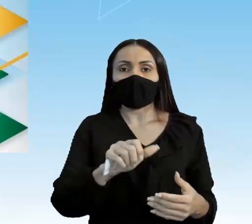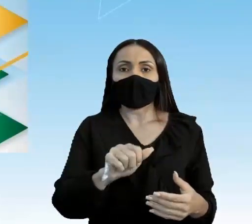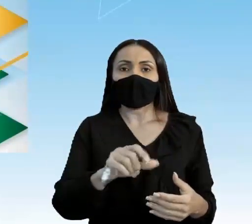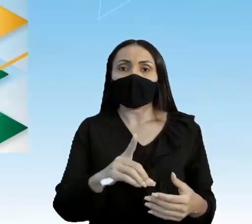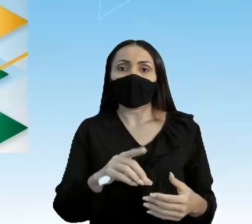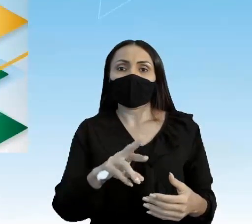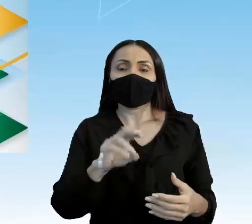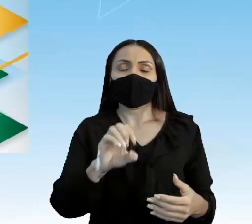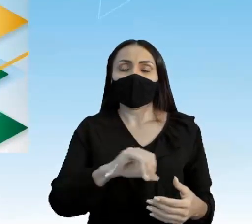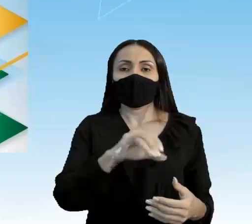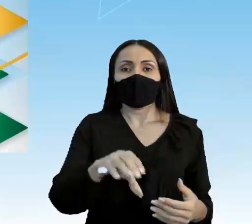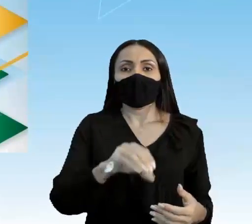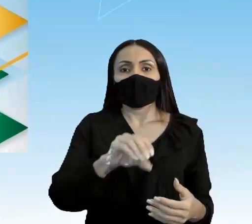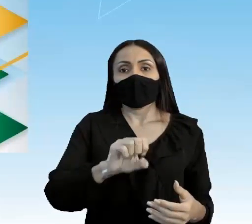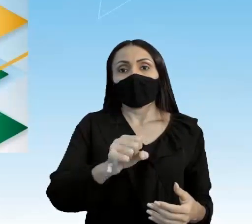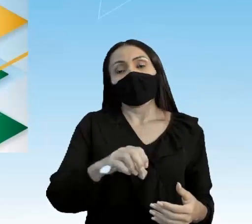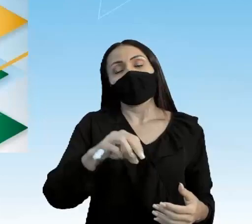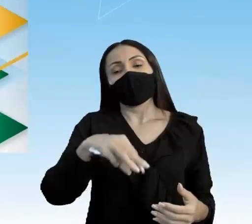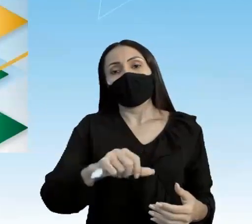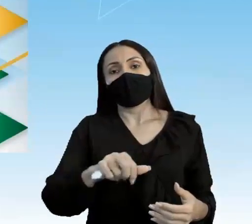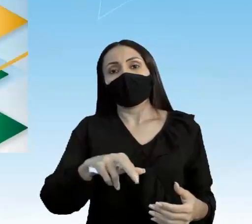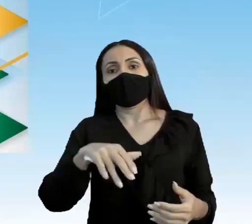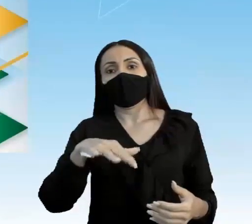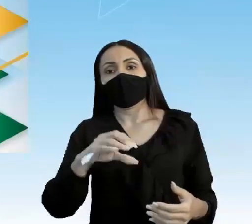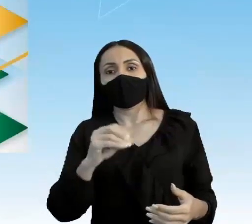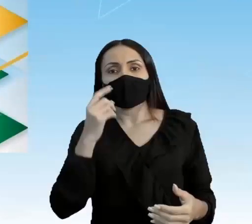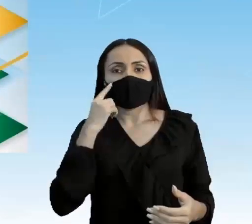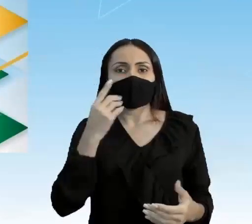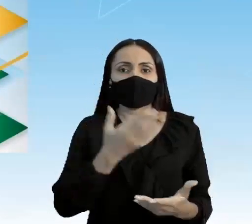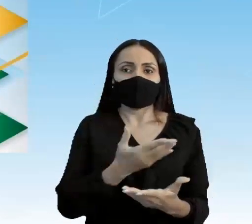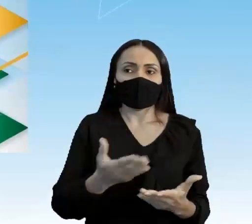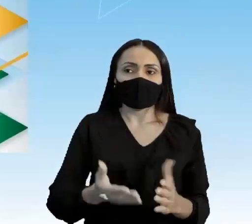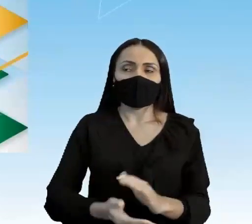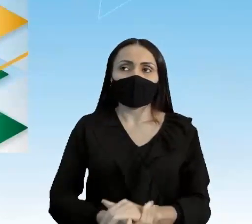José Maria Morelos, me levou-se.